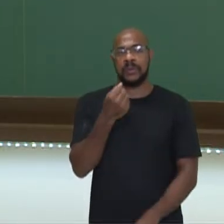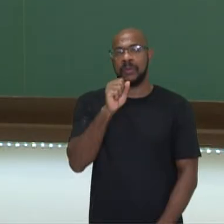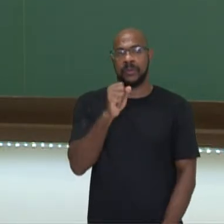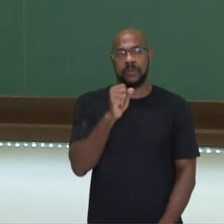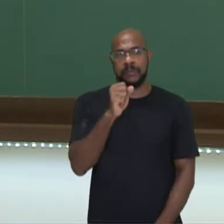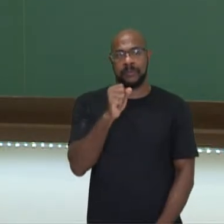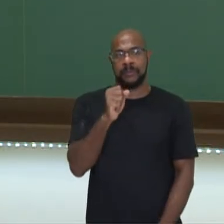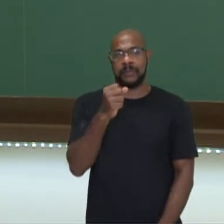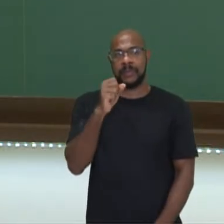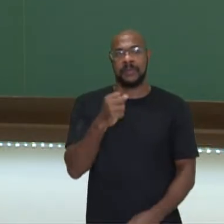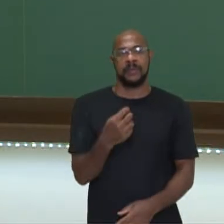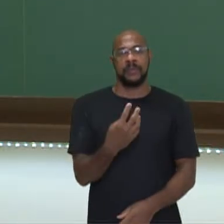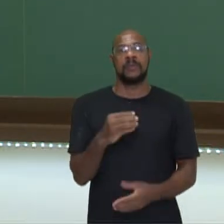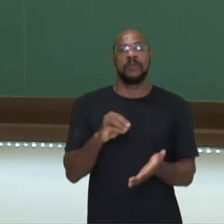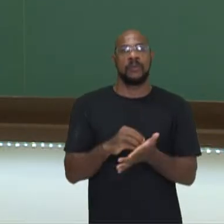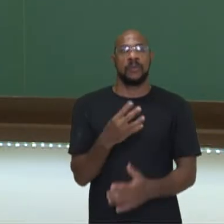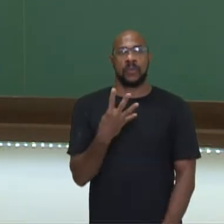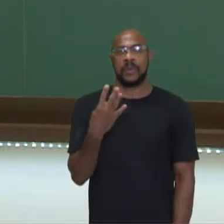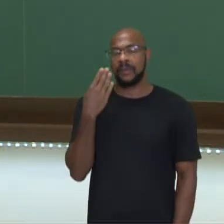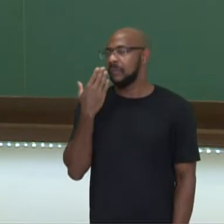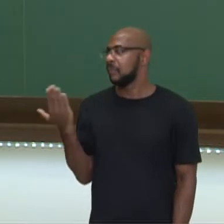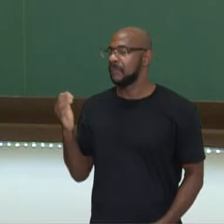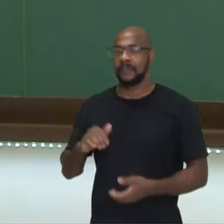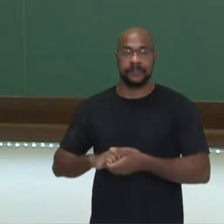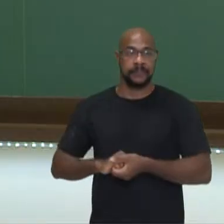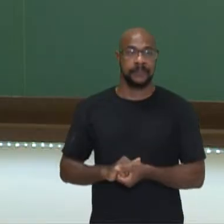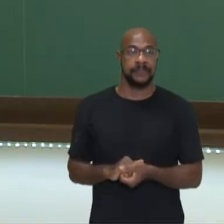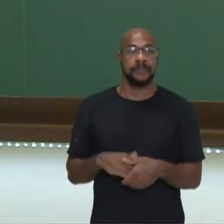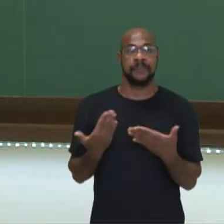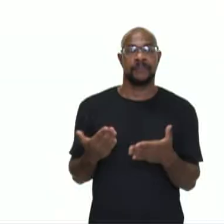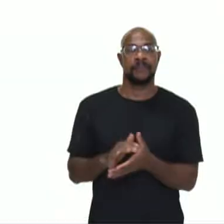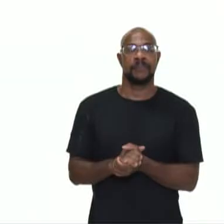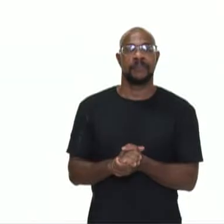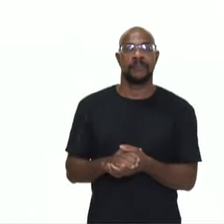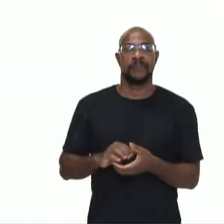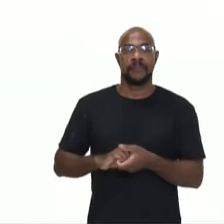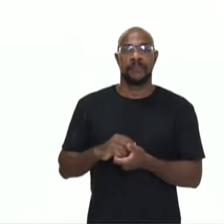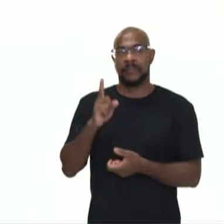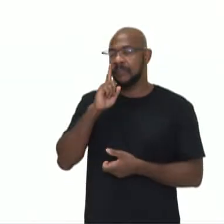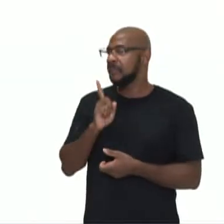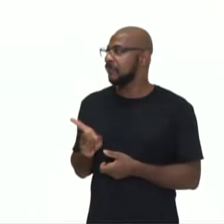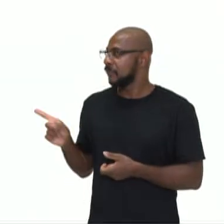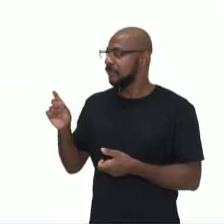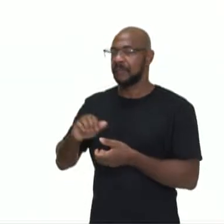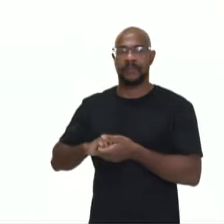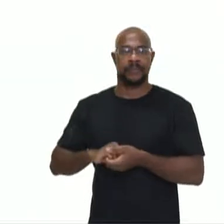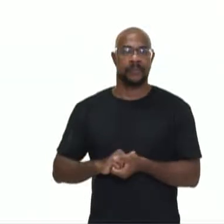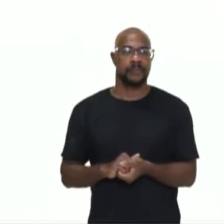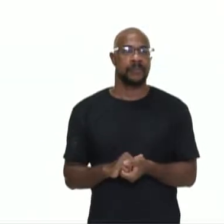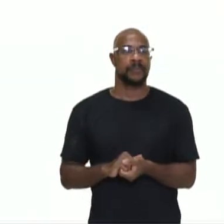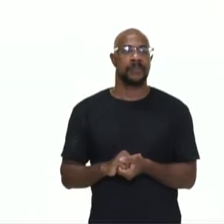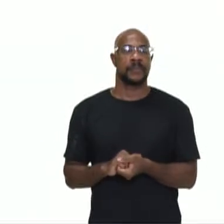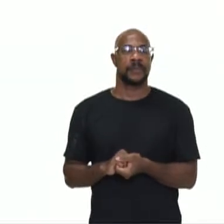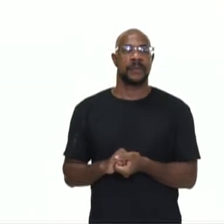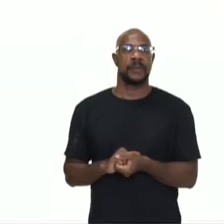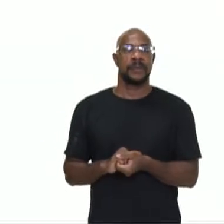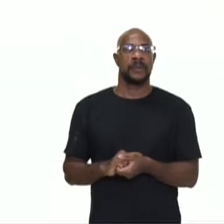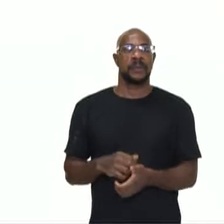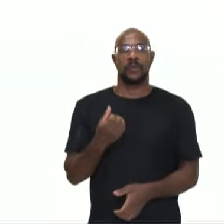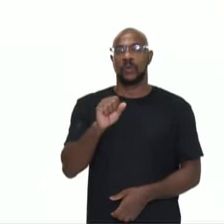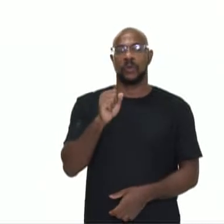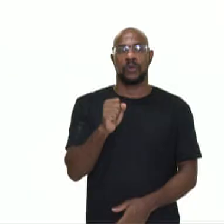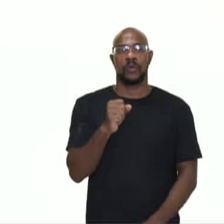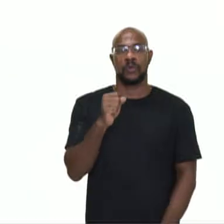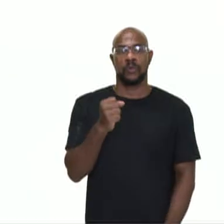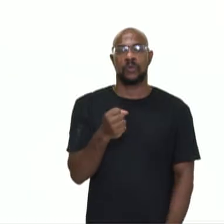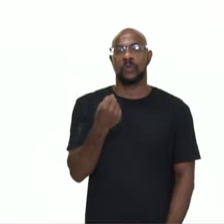4. Como 4 inteiros é 40 décimos, 40 décimos dividido por 8 dá 5 décimos. Então, 12 oitavos é o quê?